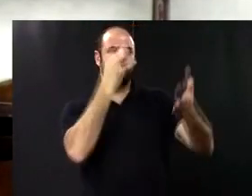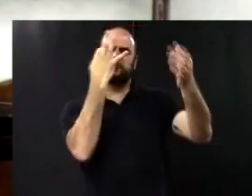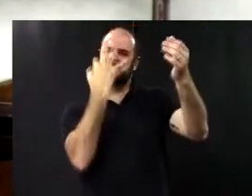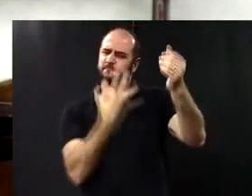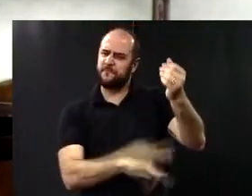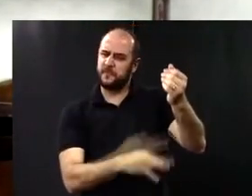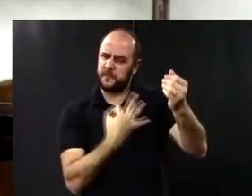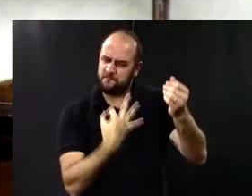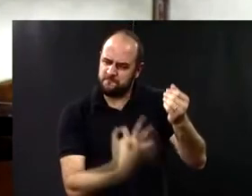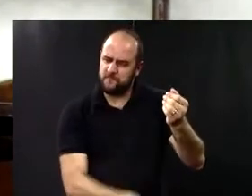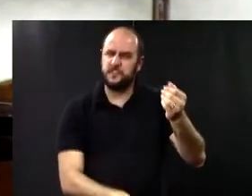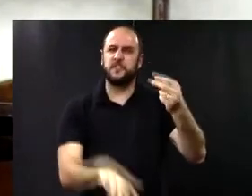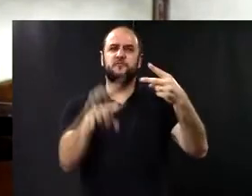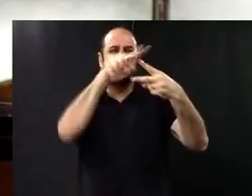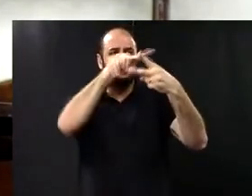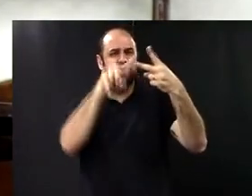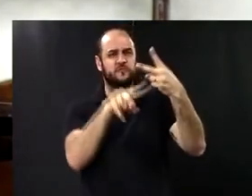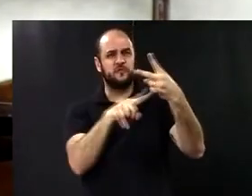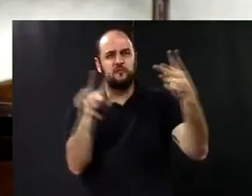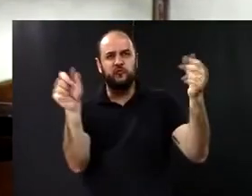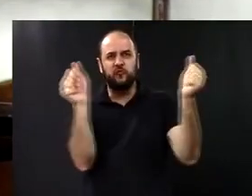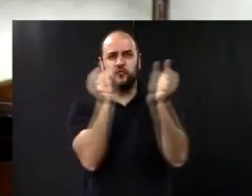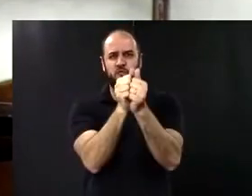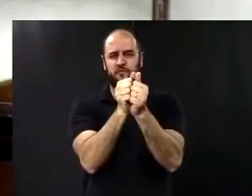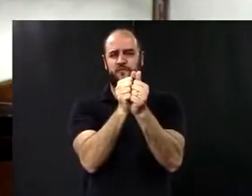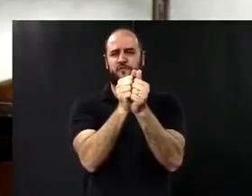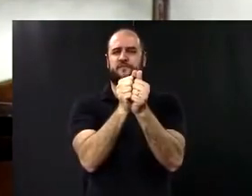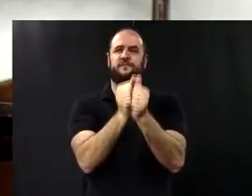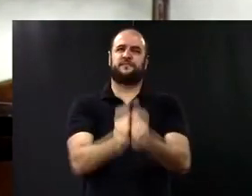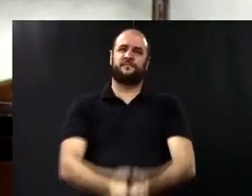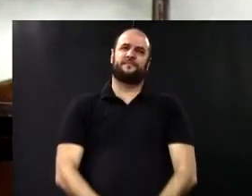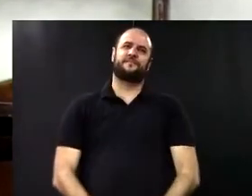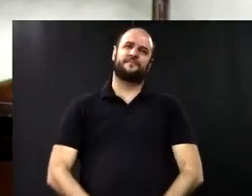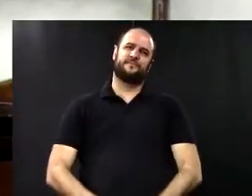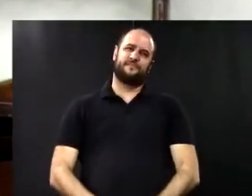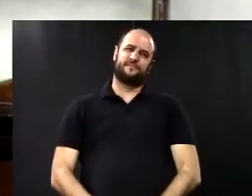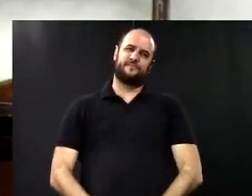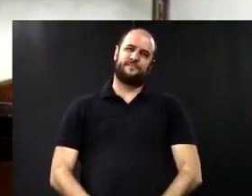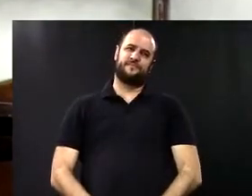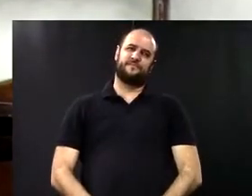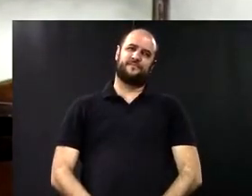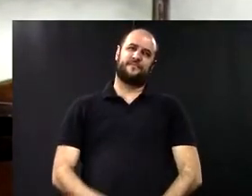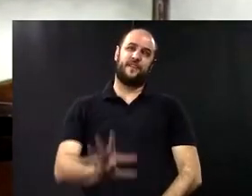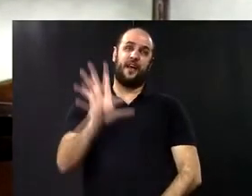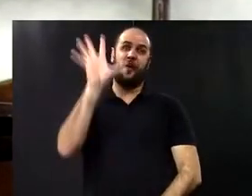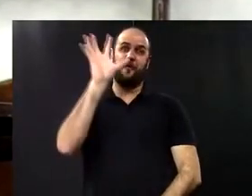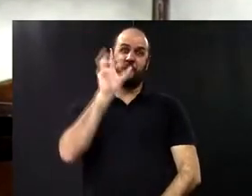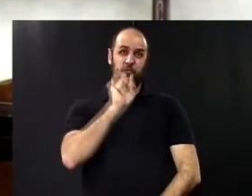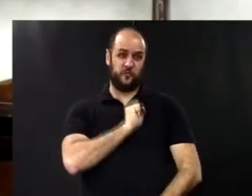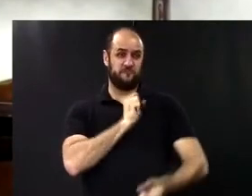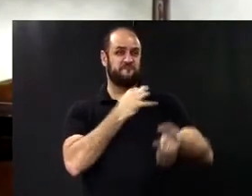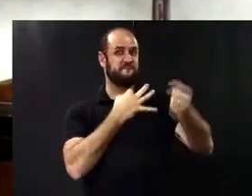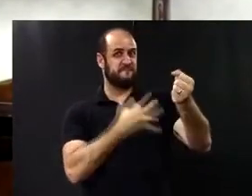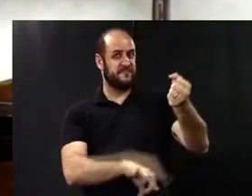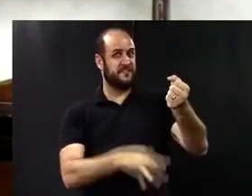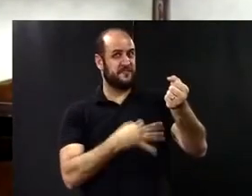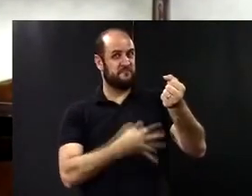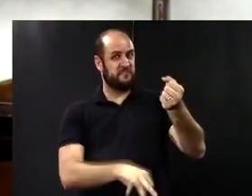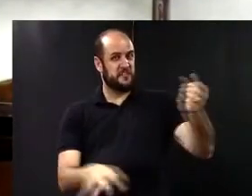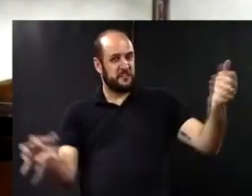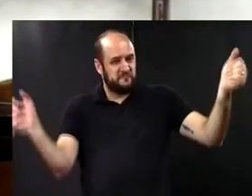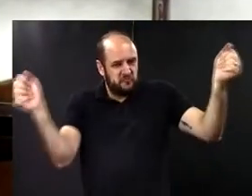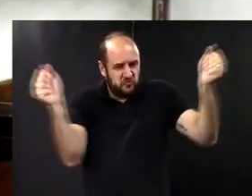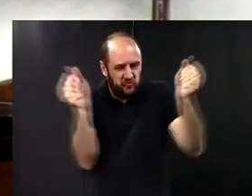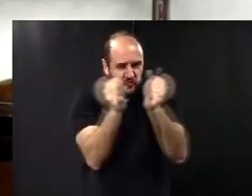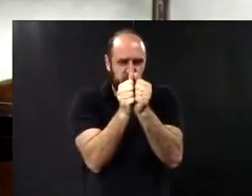disciplina andam de mãos dadas. O amor e a disciplina